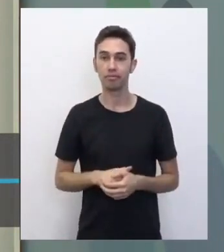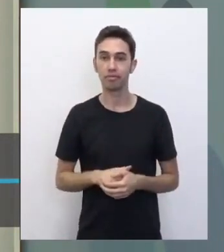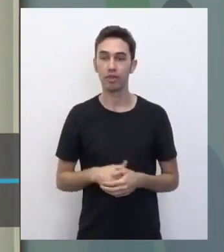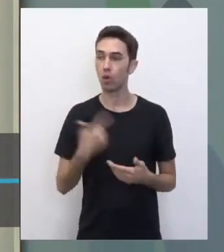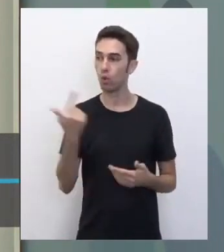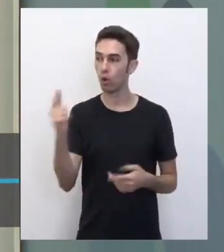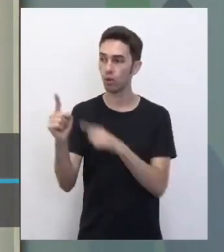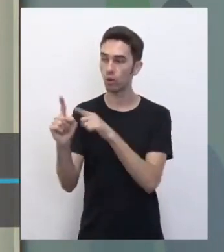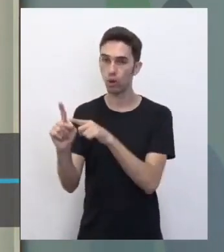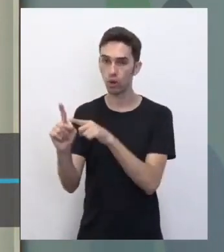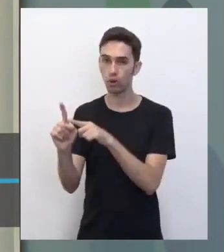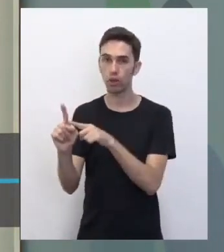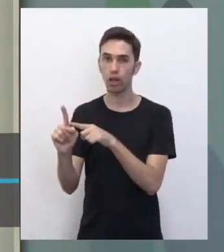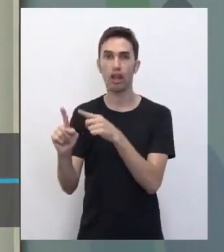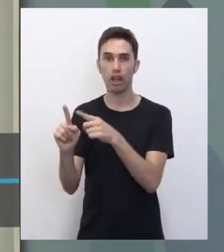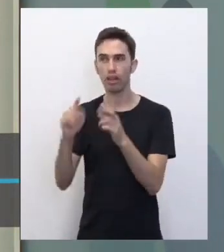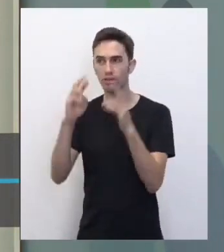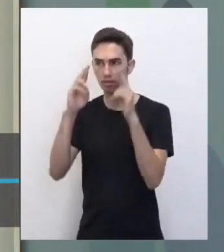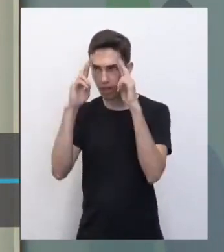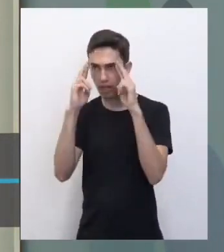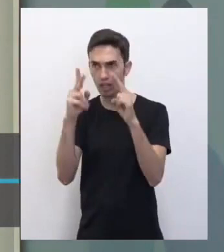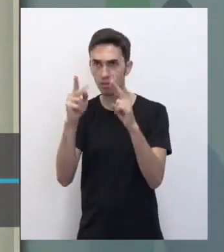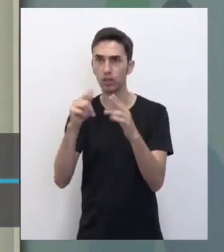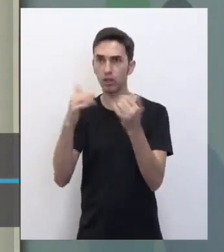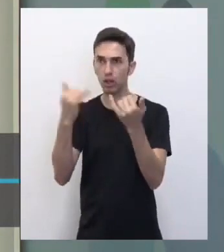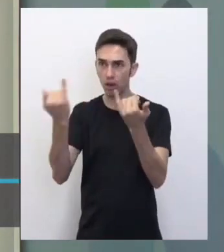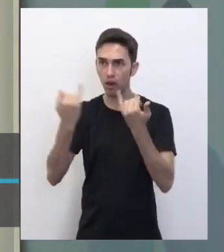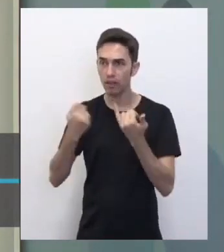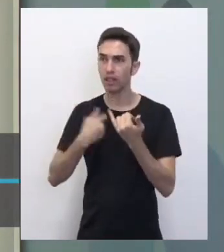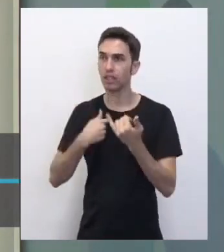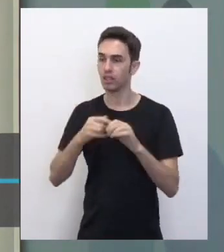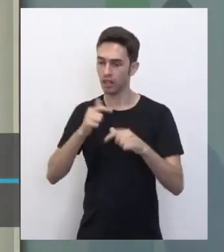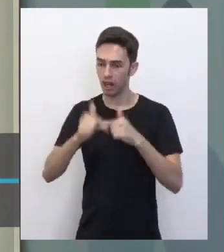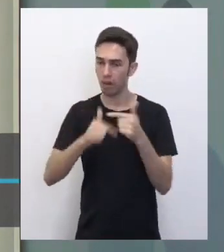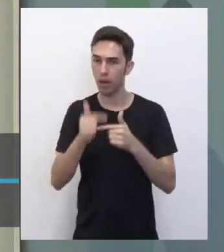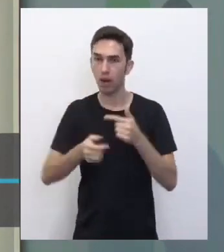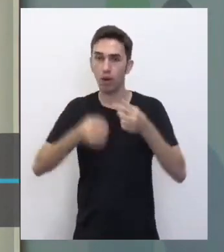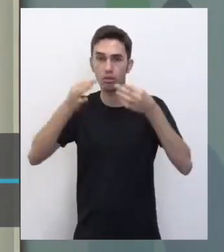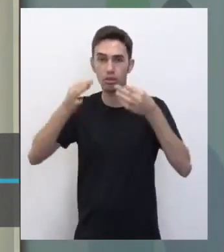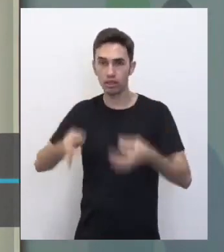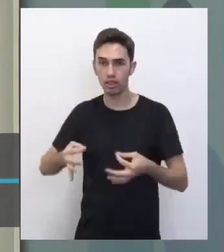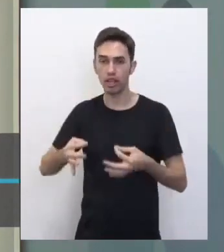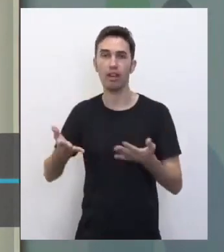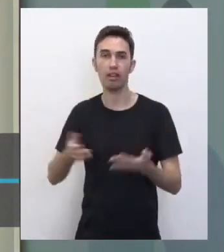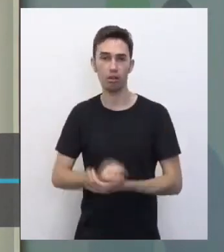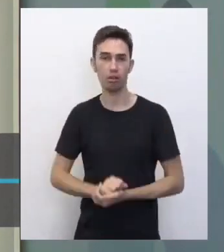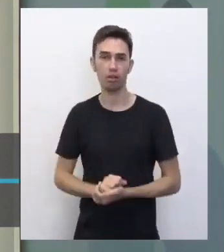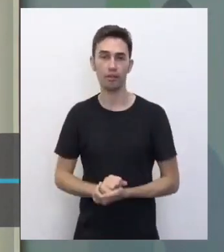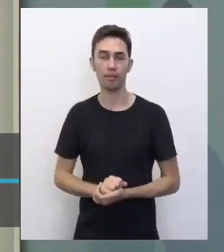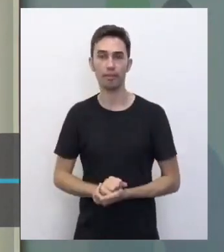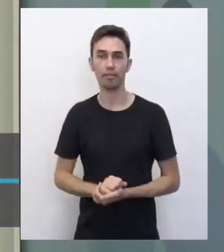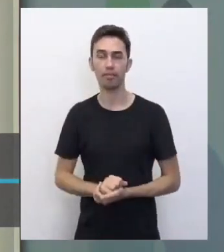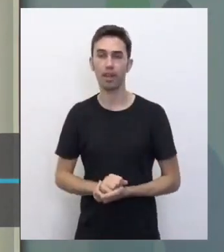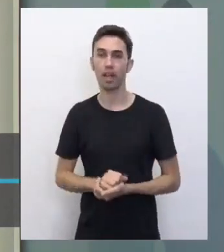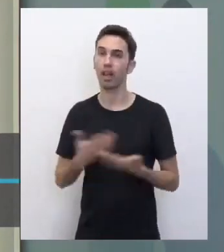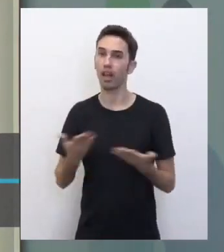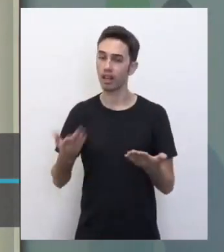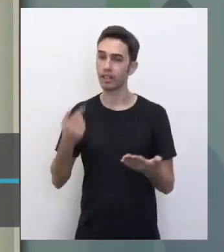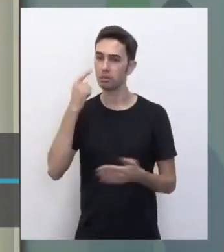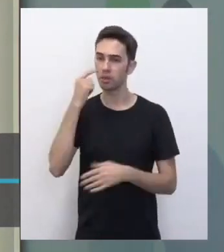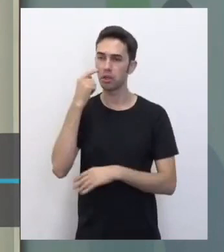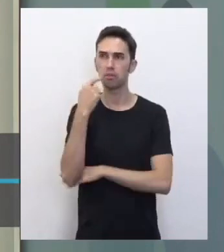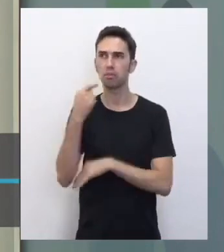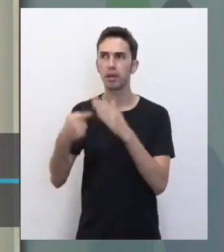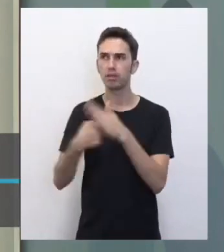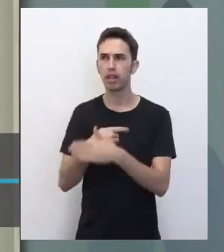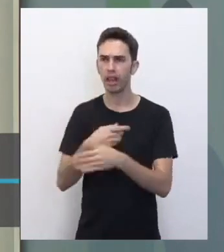Enquanto o outro respeitou o aviso e trabalhou, se certificou de estar no lugar em que ele deveria estar. E aí a gente pode trazer esse questionamento,